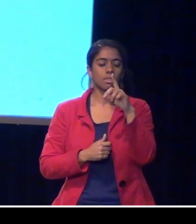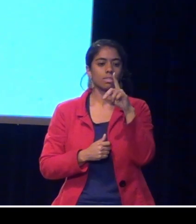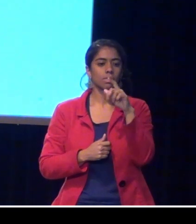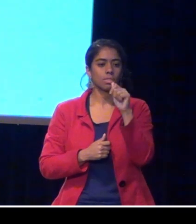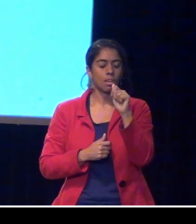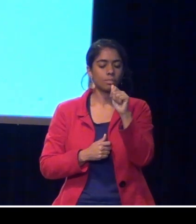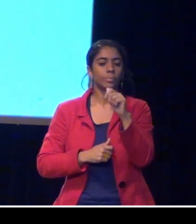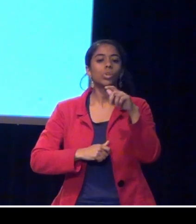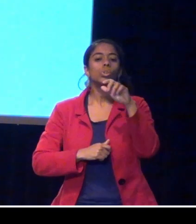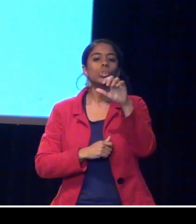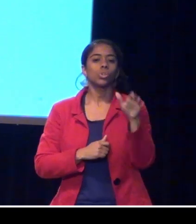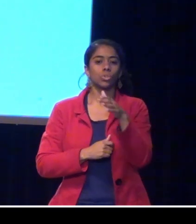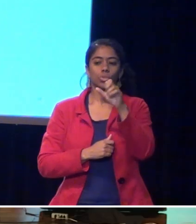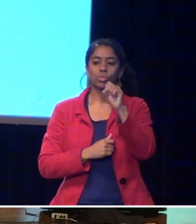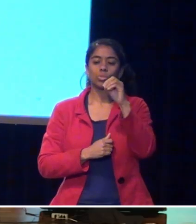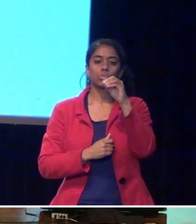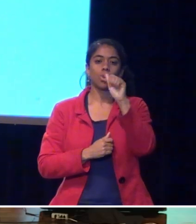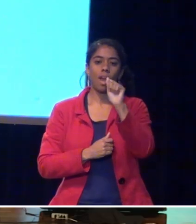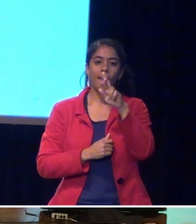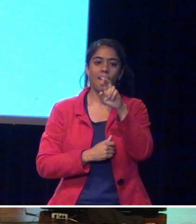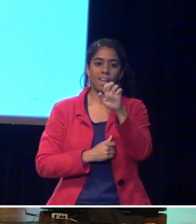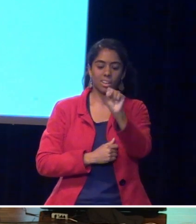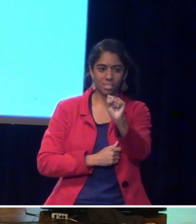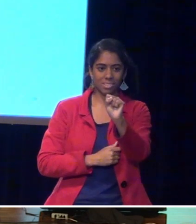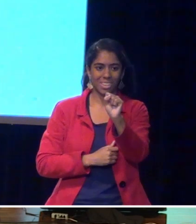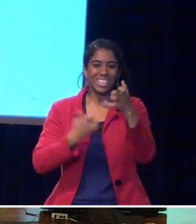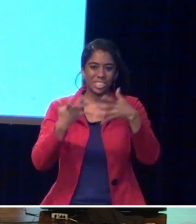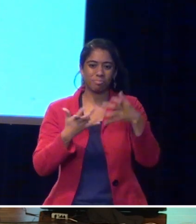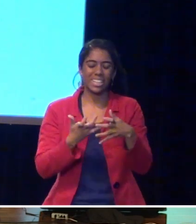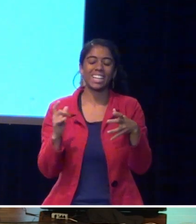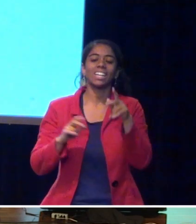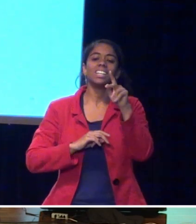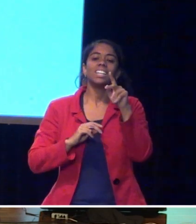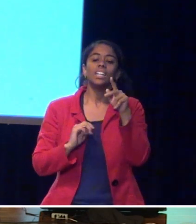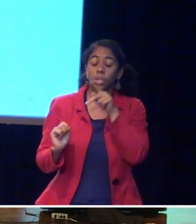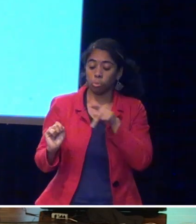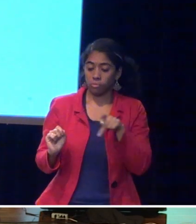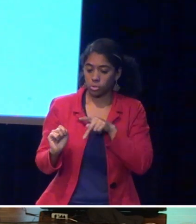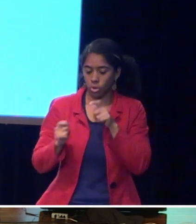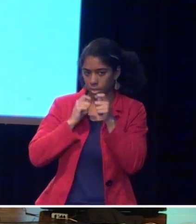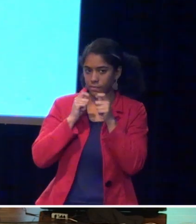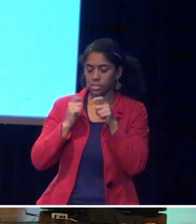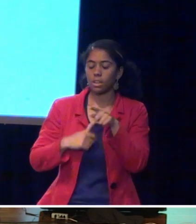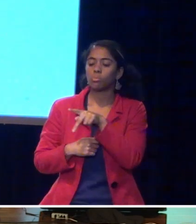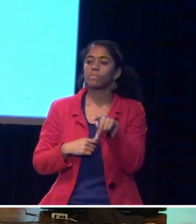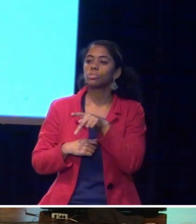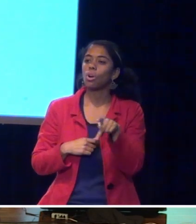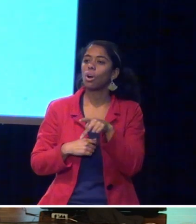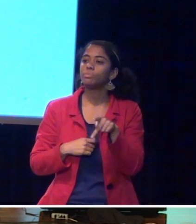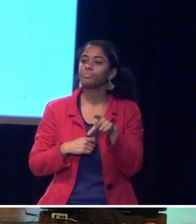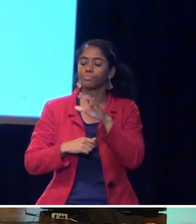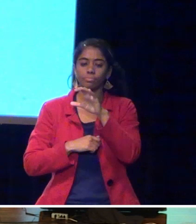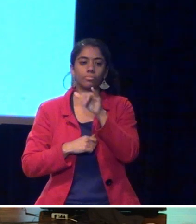professor na cibercultura, e ele foi um programa que ele está também em Libras. Ele é da